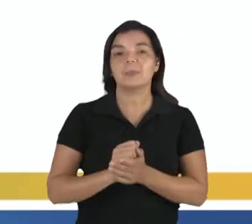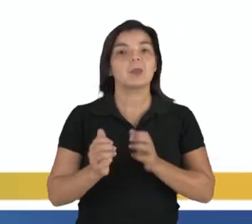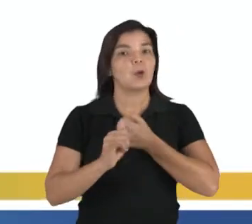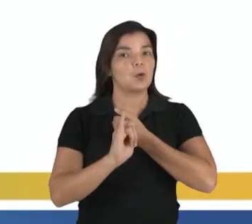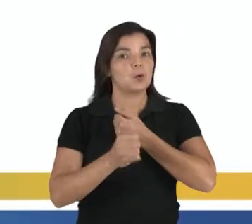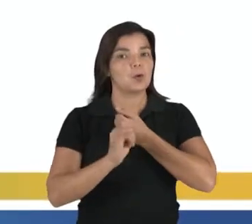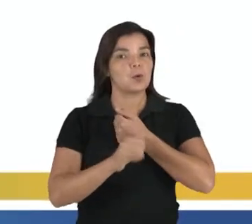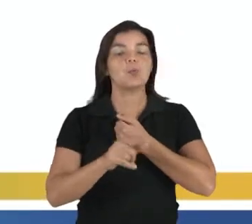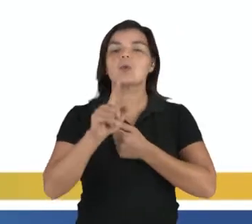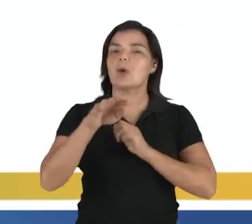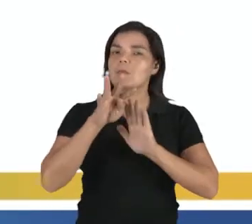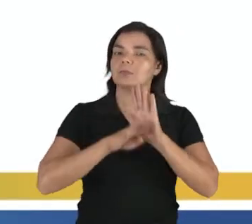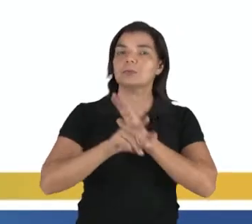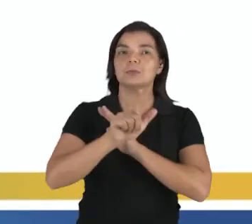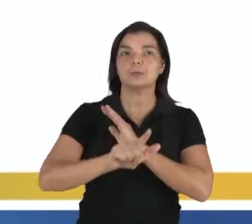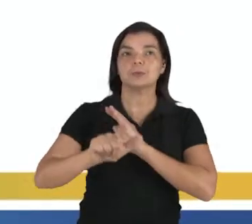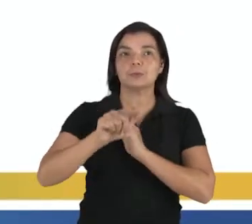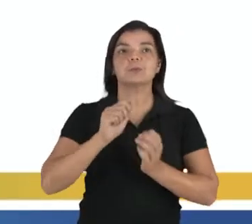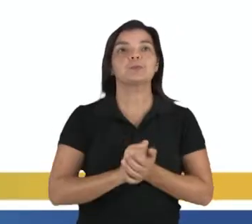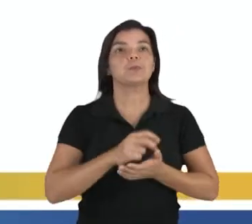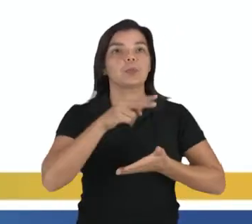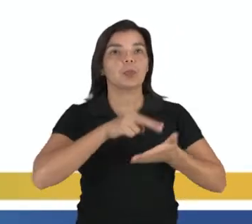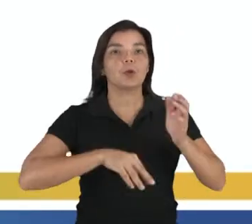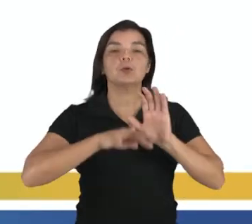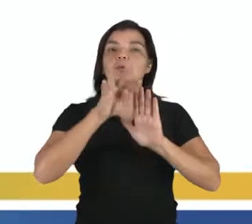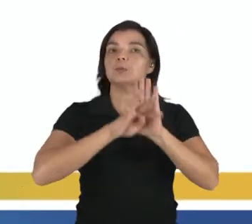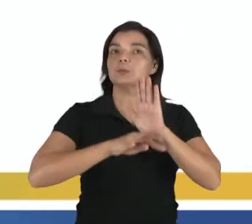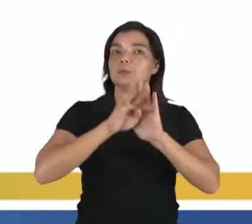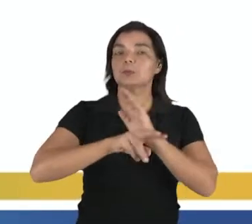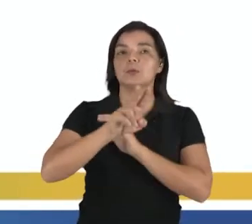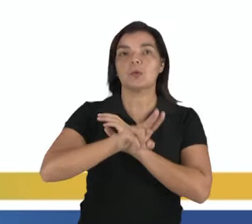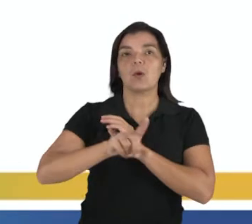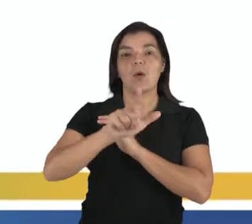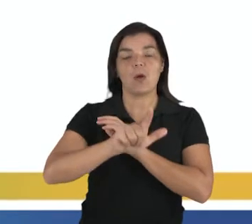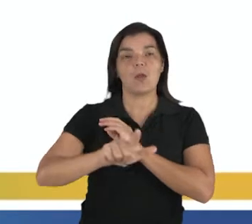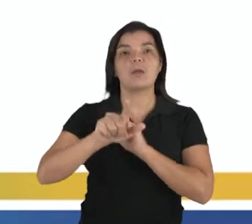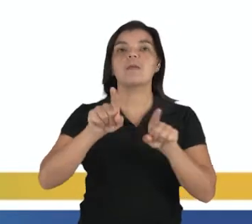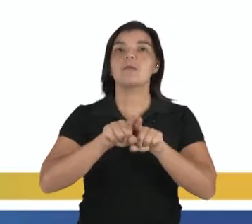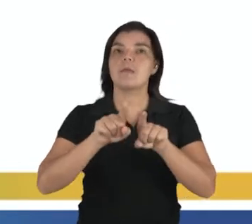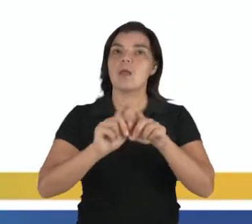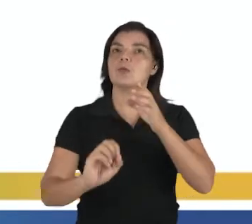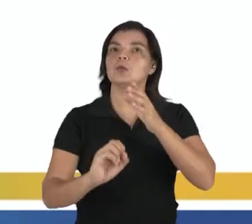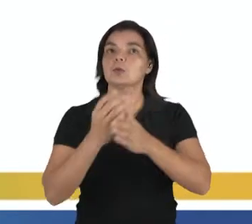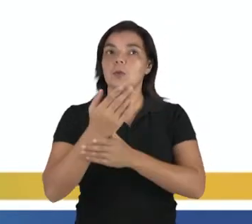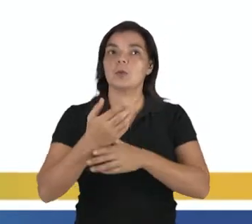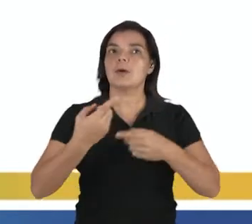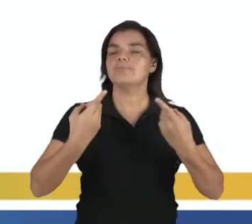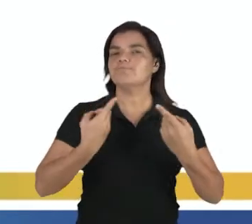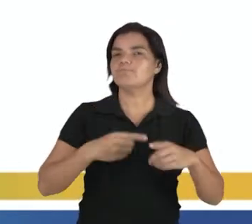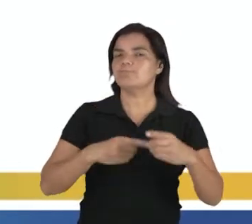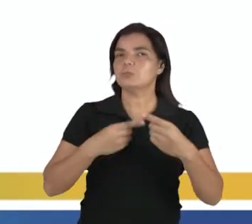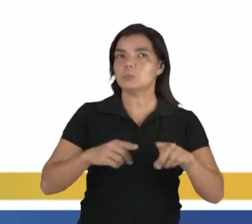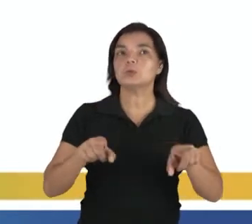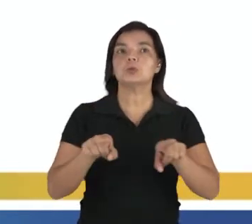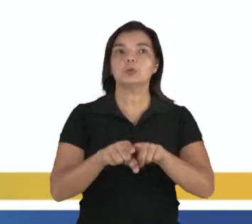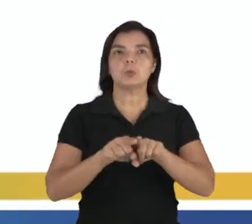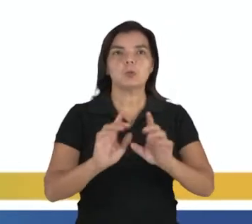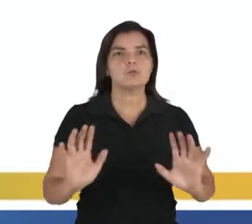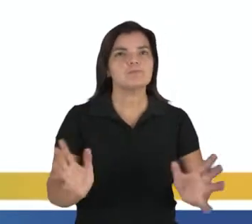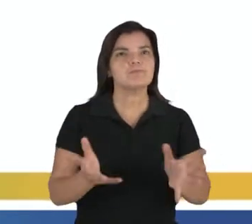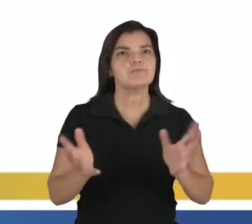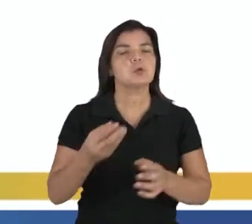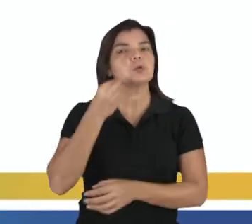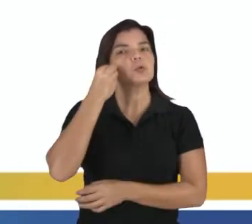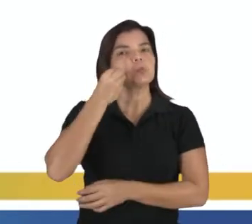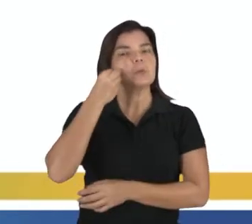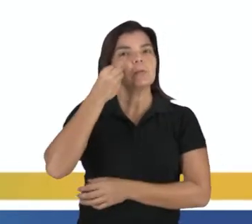é um texto literário? A leitura do texto literário é, pois, um acontecimento que provoca reações,